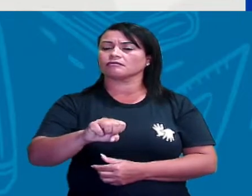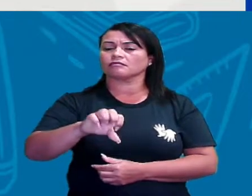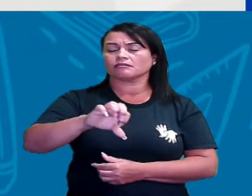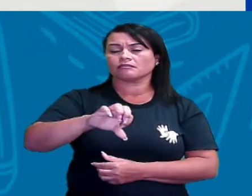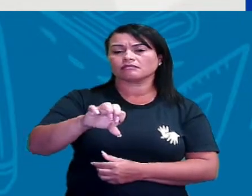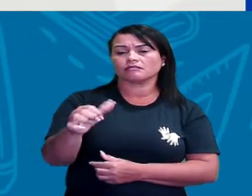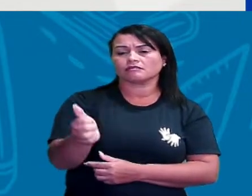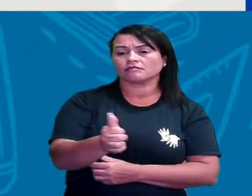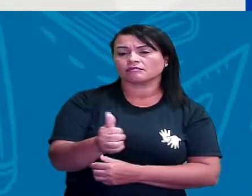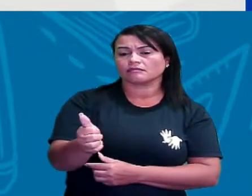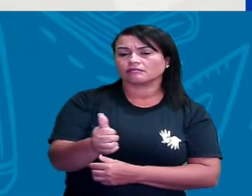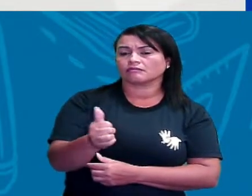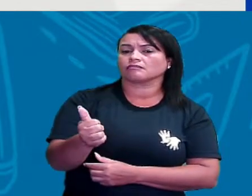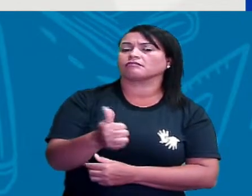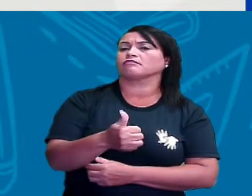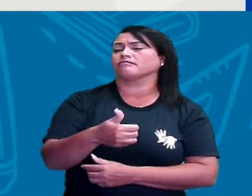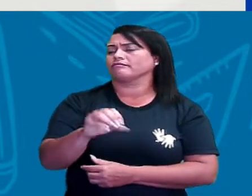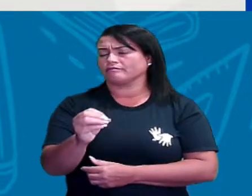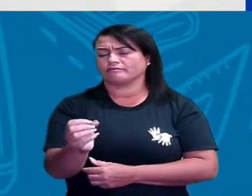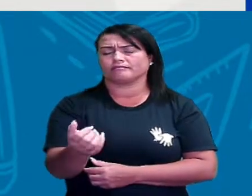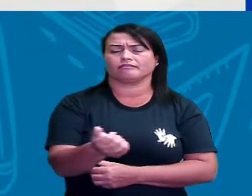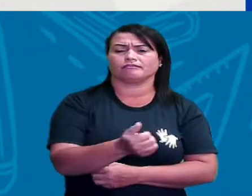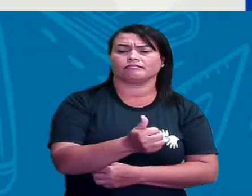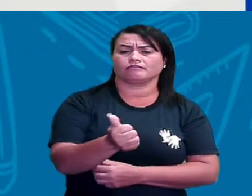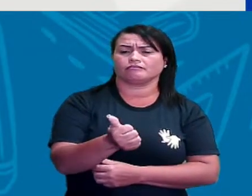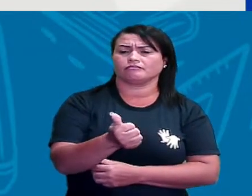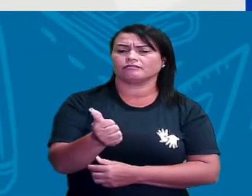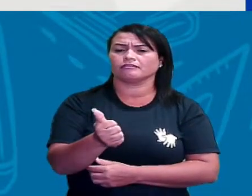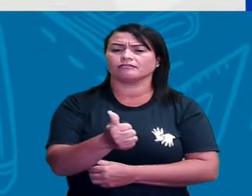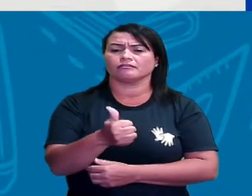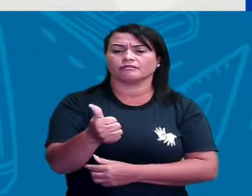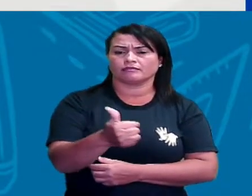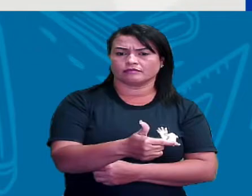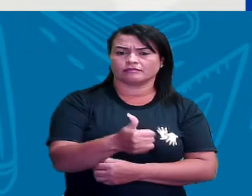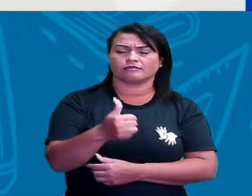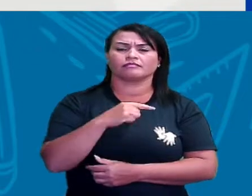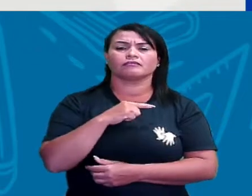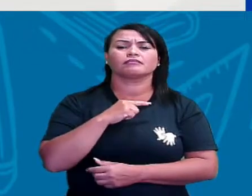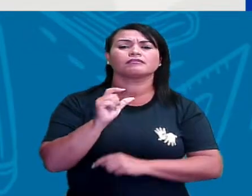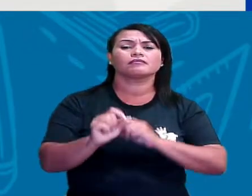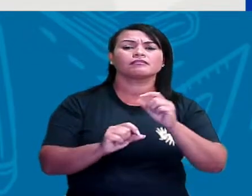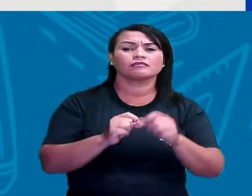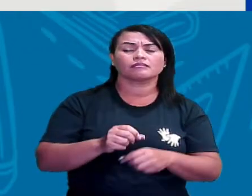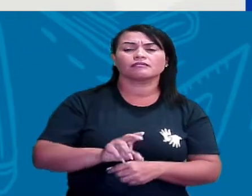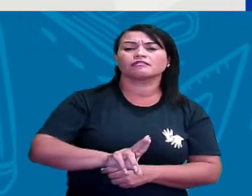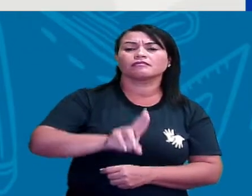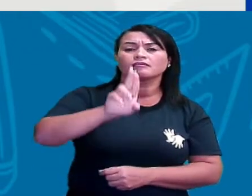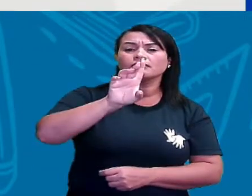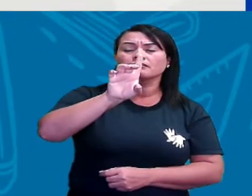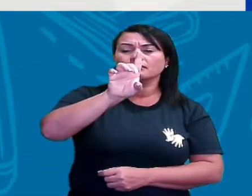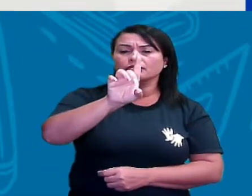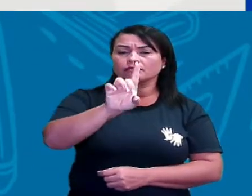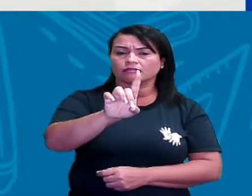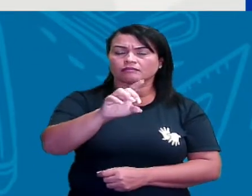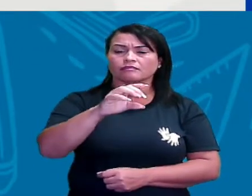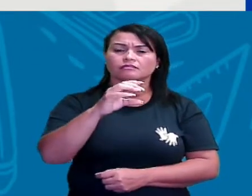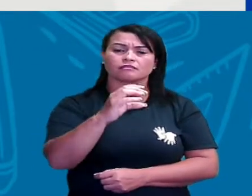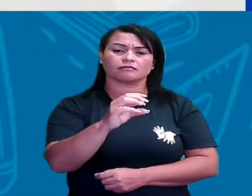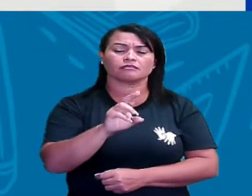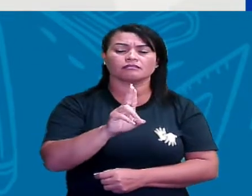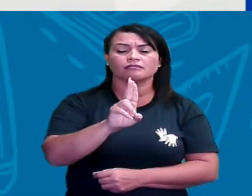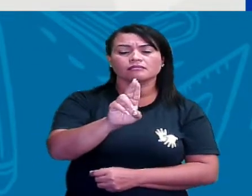12ª, né? E nisso nós temos, ó, unidades, dezenas, centenas, unidades